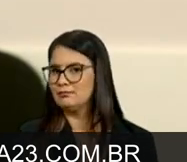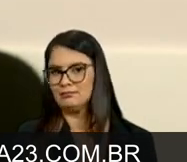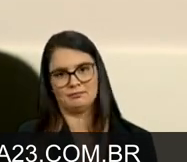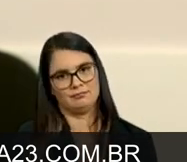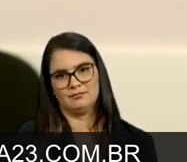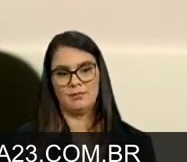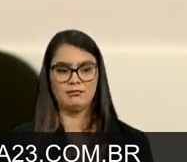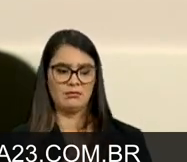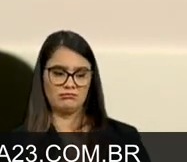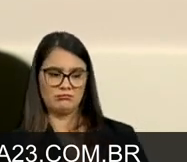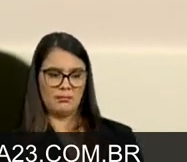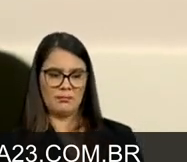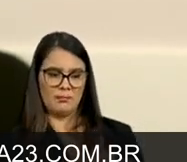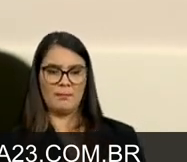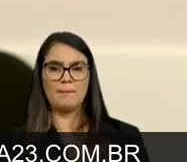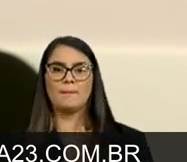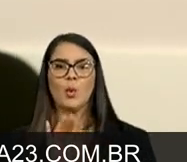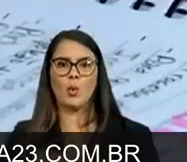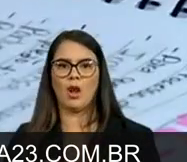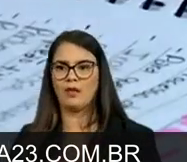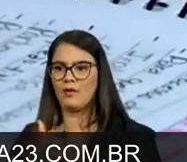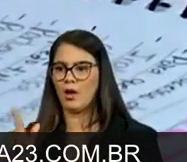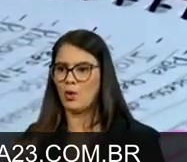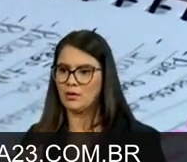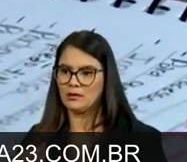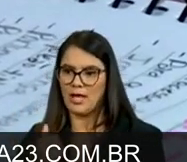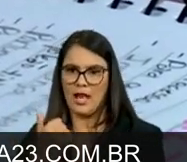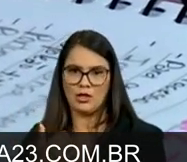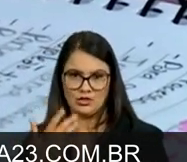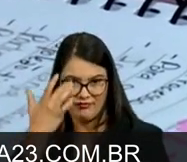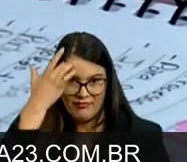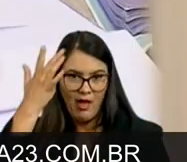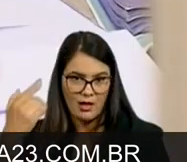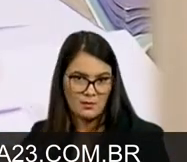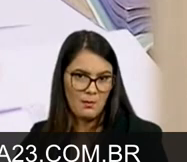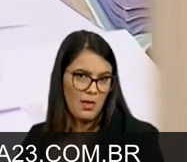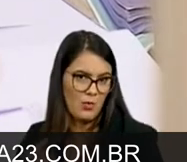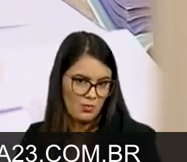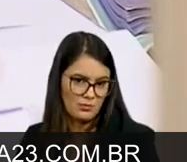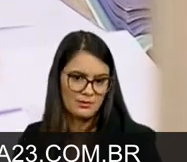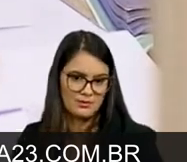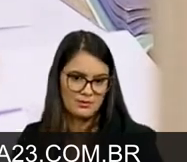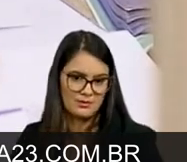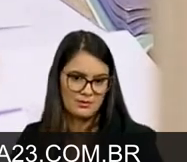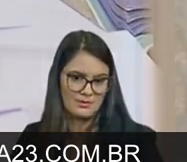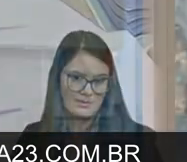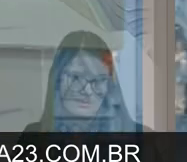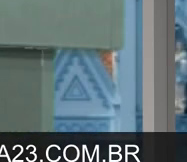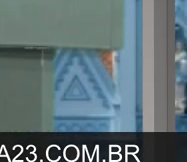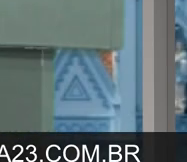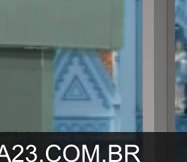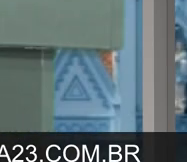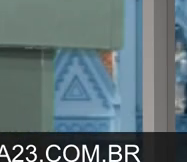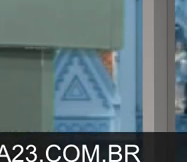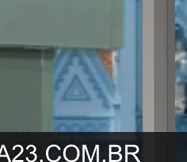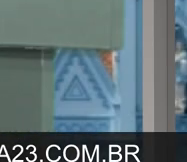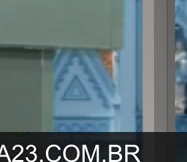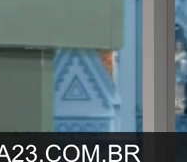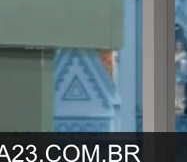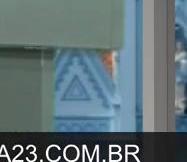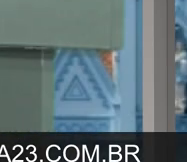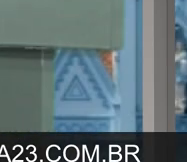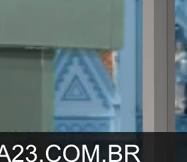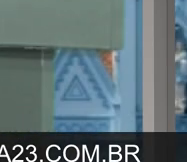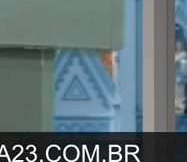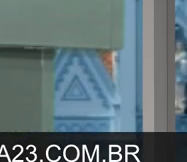Então já deixo ela e vou fazer as mais fáceis, porque eu prefiro me garantir nas mais fáceis, que a minha TRI fica coerente. Boa sorte a